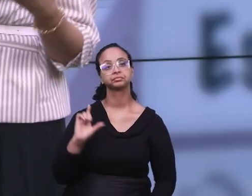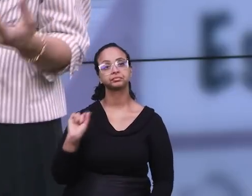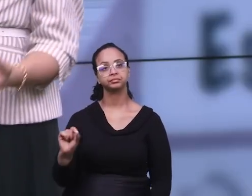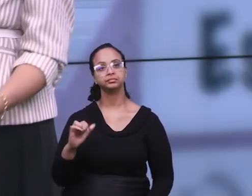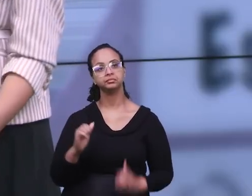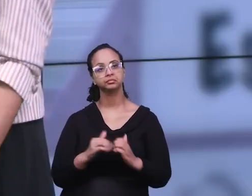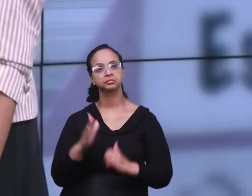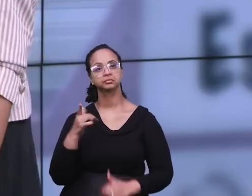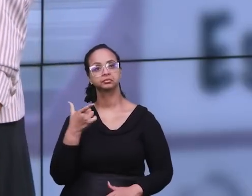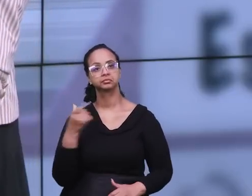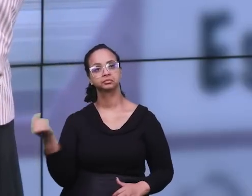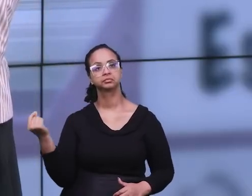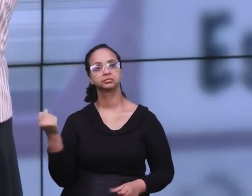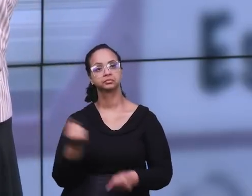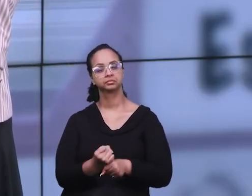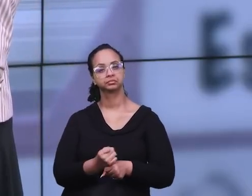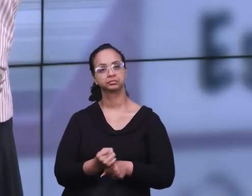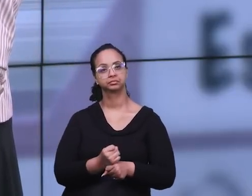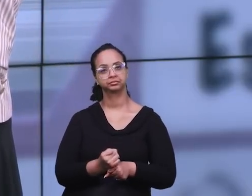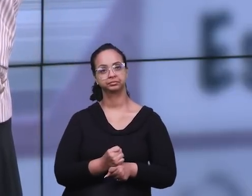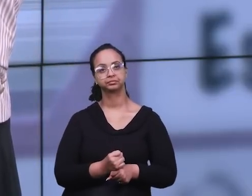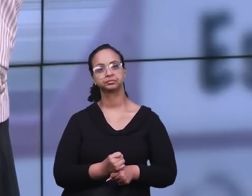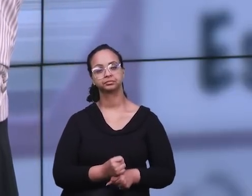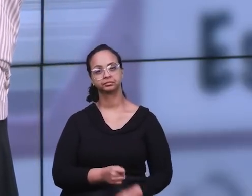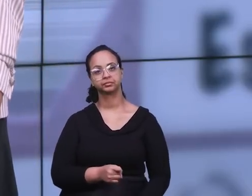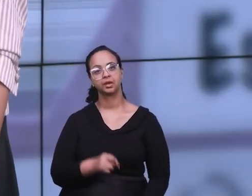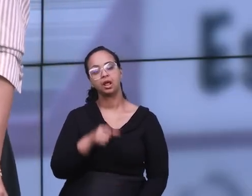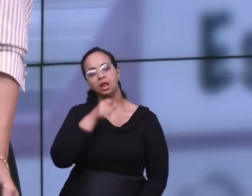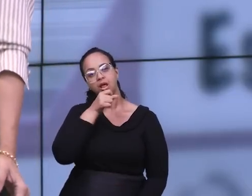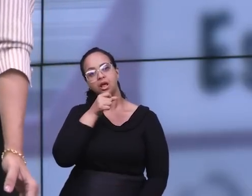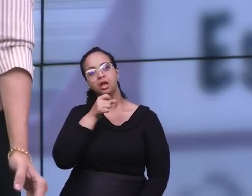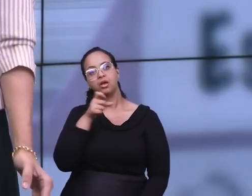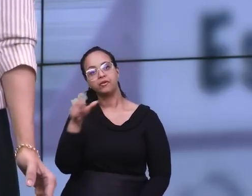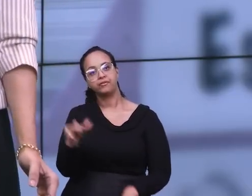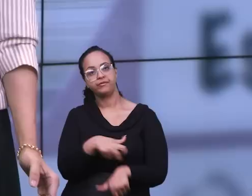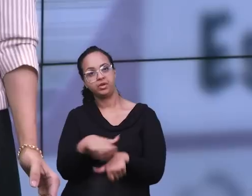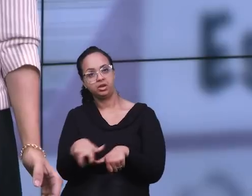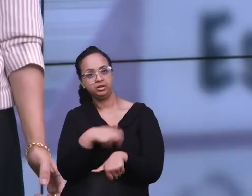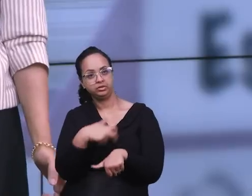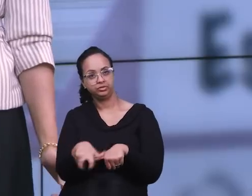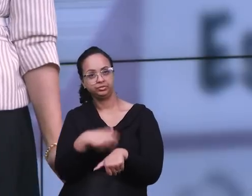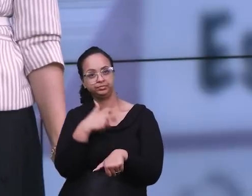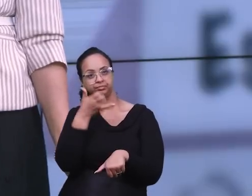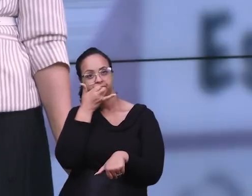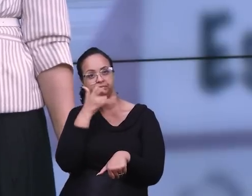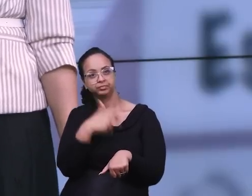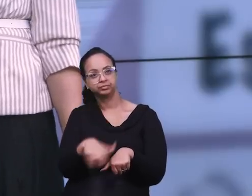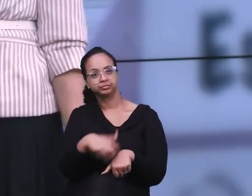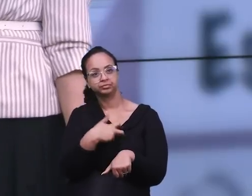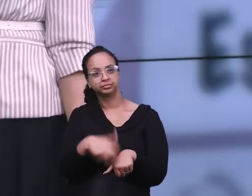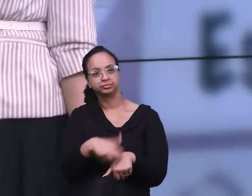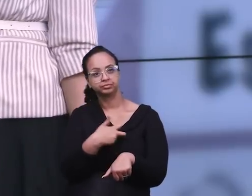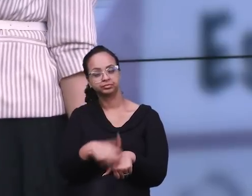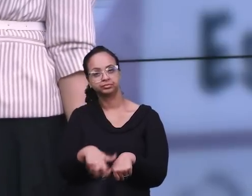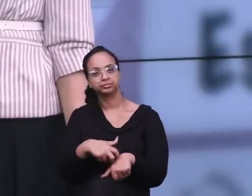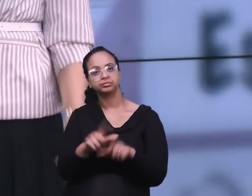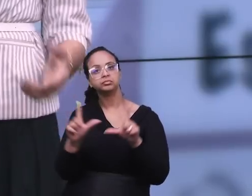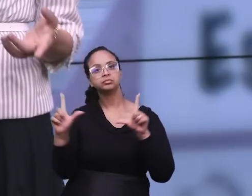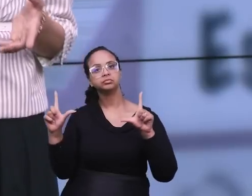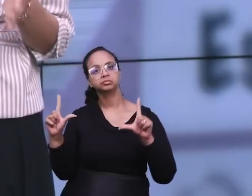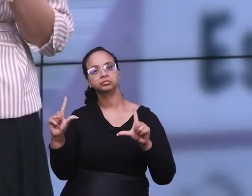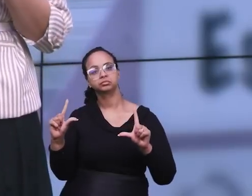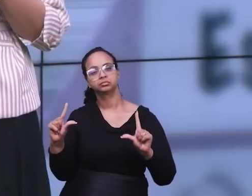maduros, com mais de 20 anos, aqui representados pela cor verde, a ocorrência de